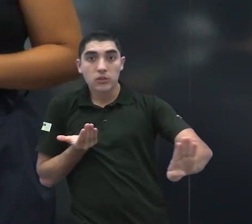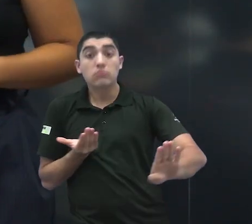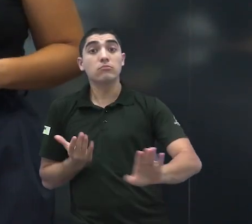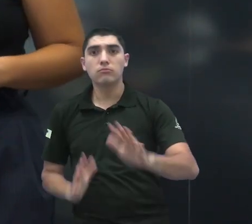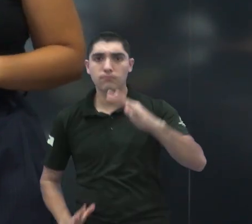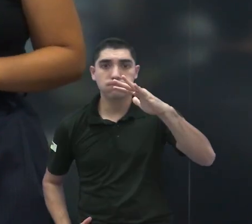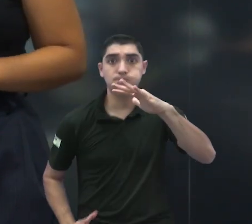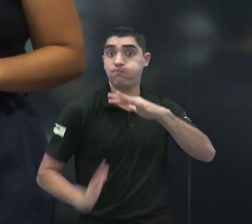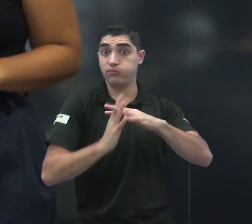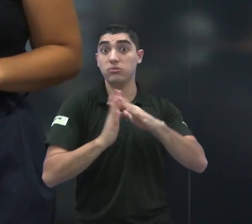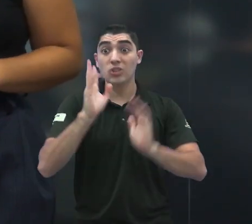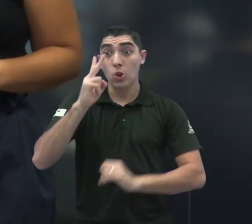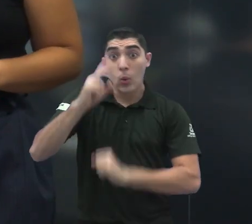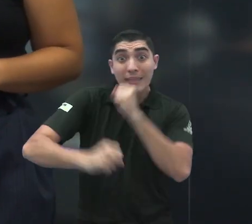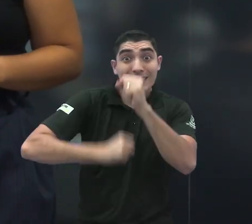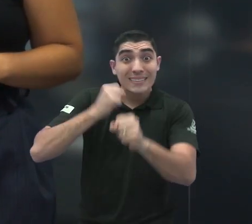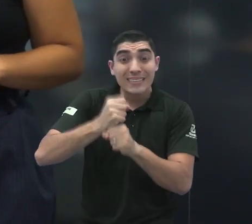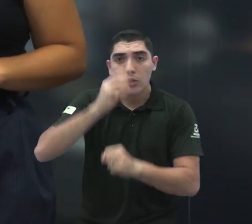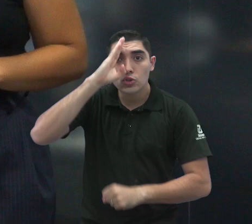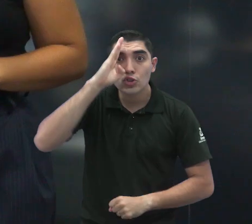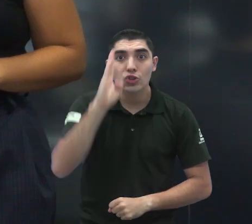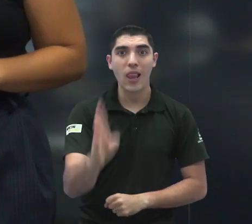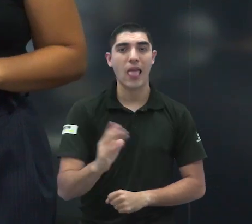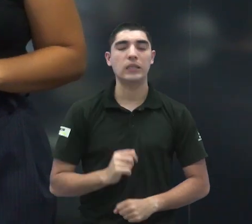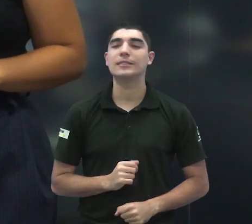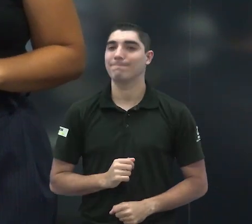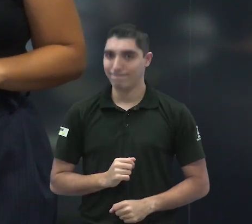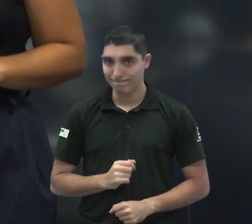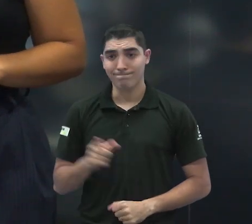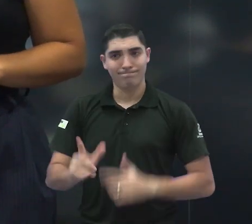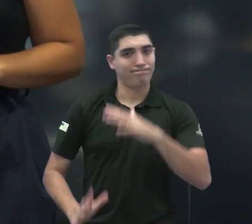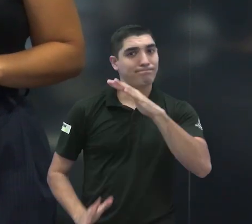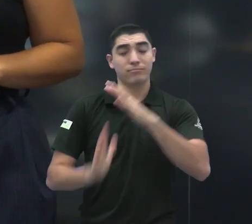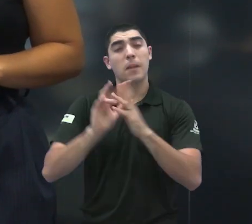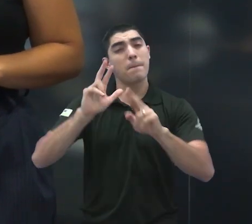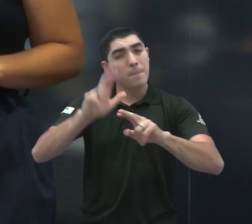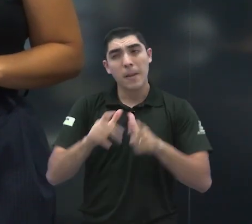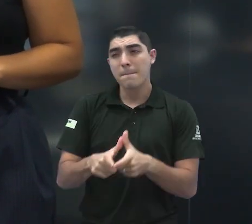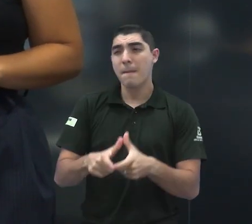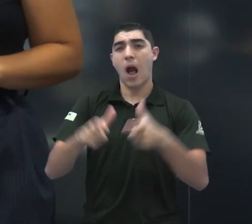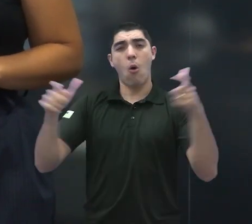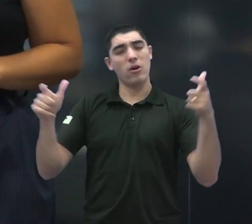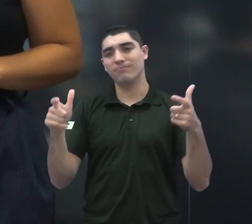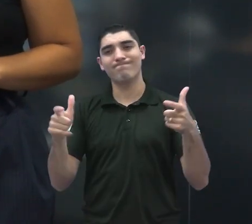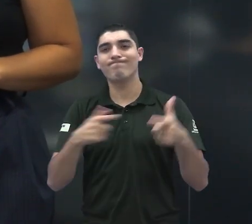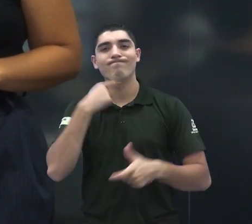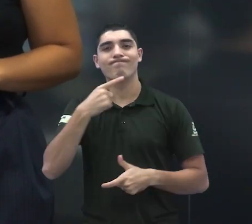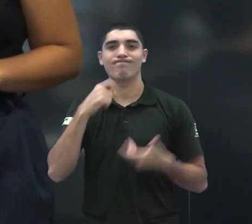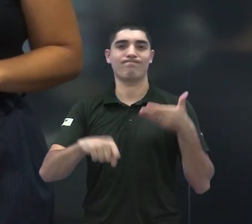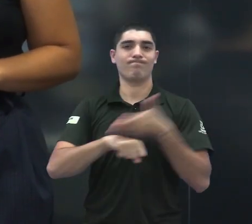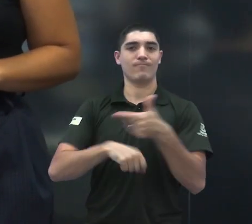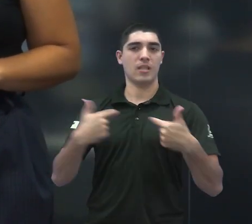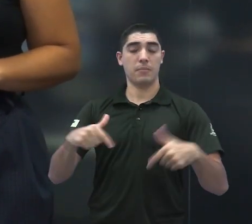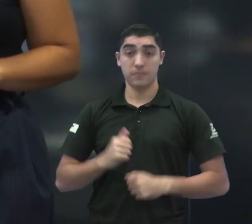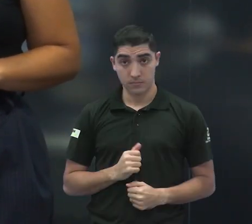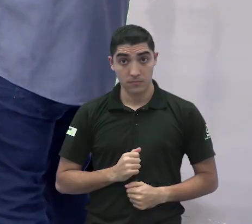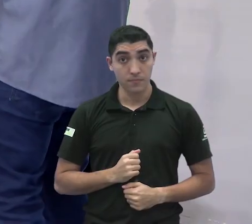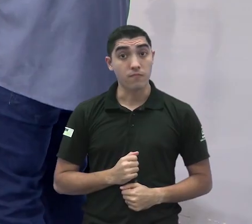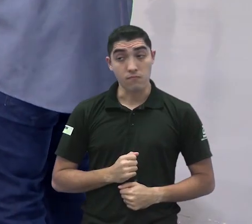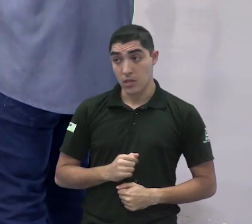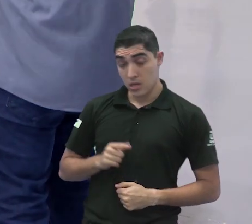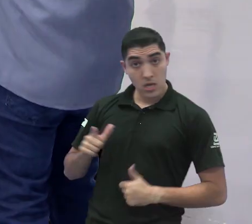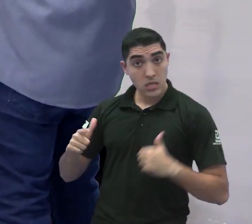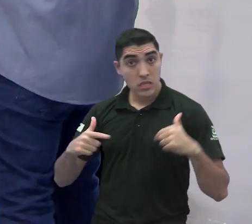depressão bateu recorde pelo 2º ano consecutivo, sendo a 2ª maior causa de incapacidade no trabalho.